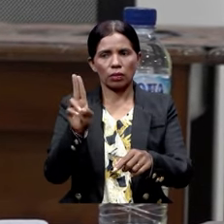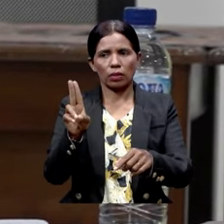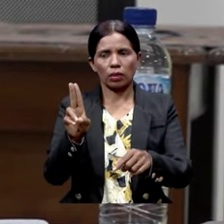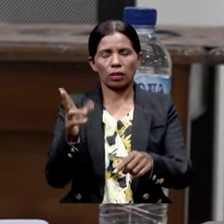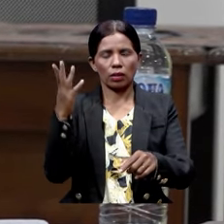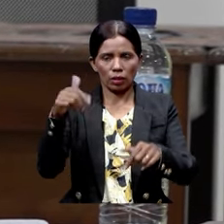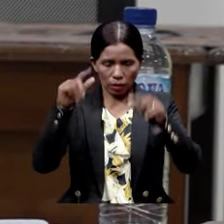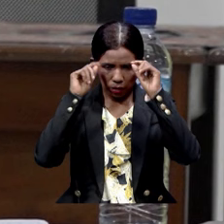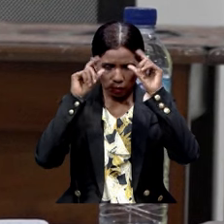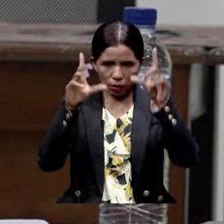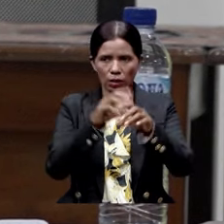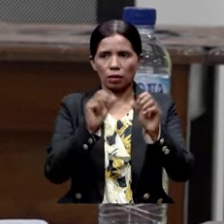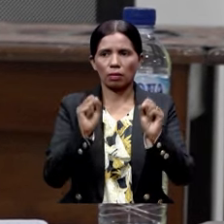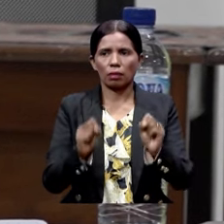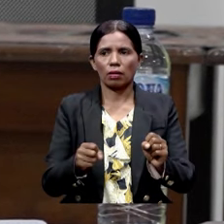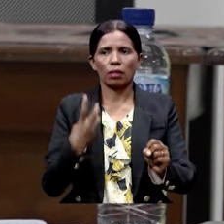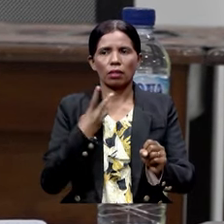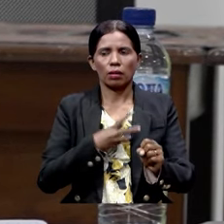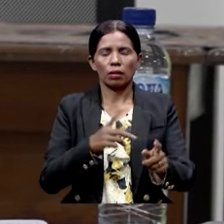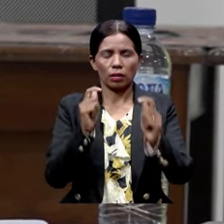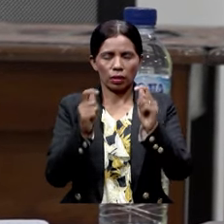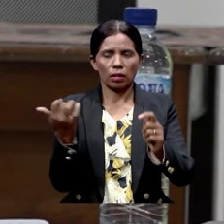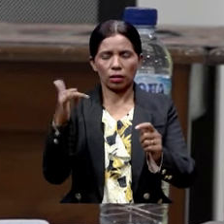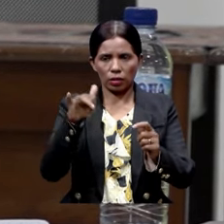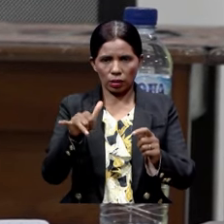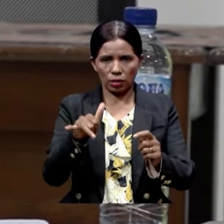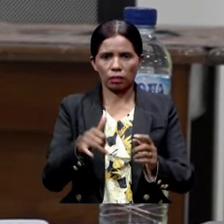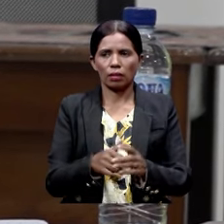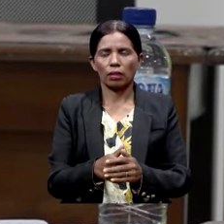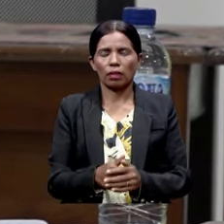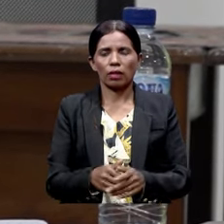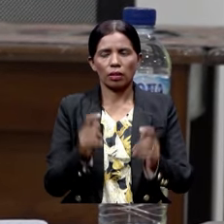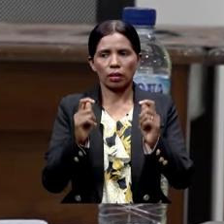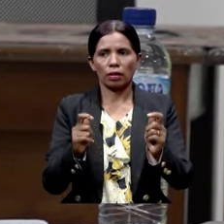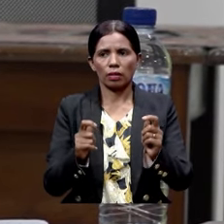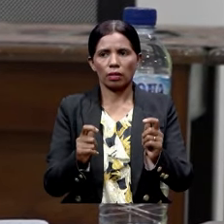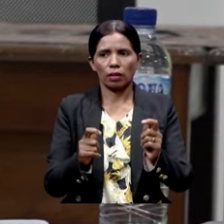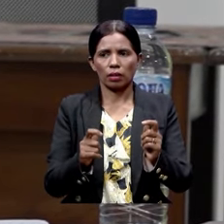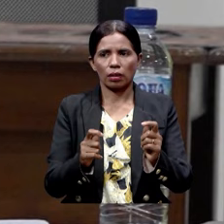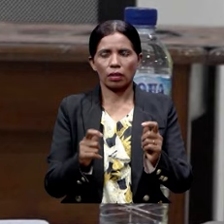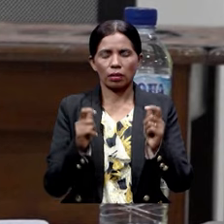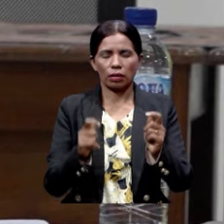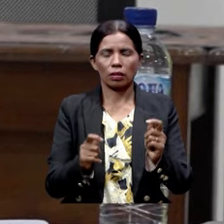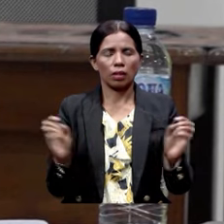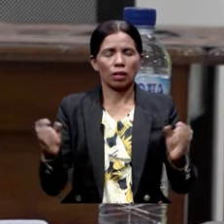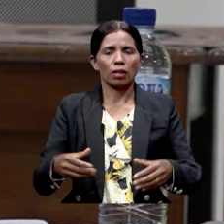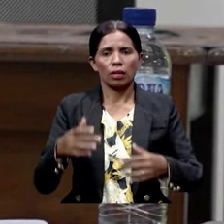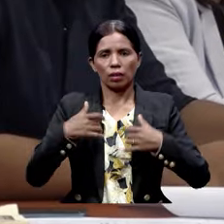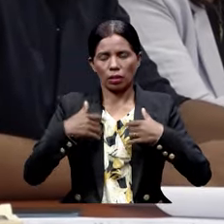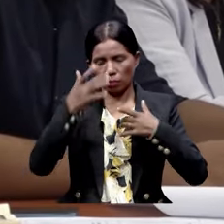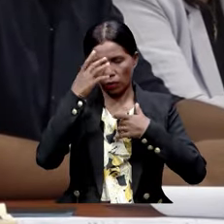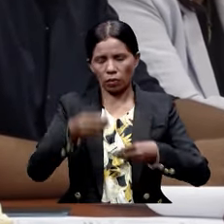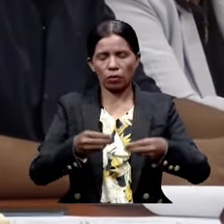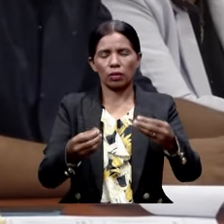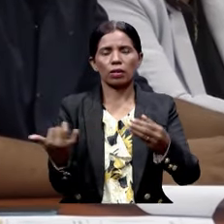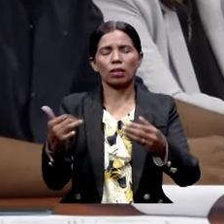sira iha Timor Leste para ita bates no sira nebe mak bebas husi moras bele sira ofrece sira neran bele mai tau